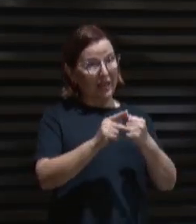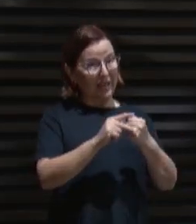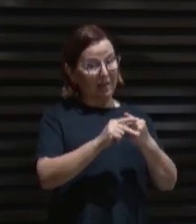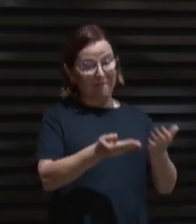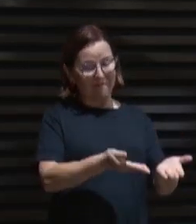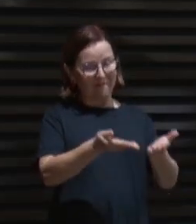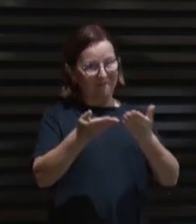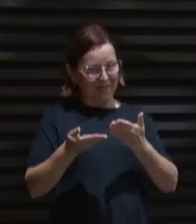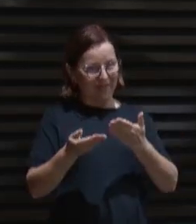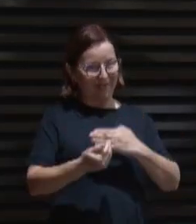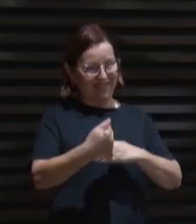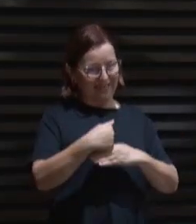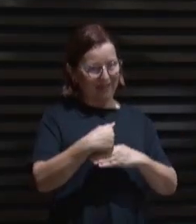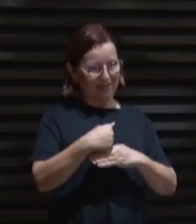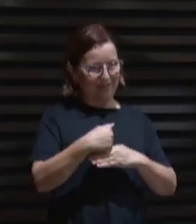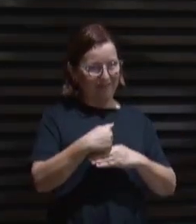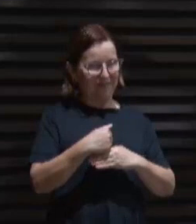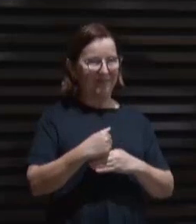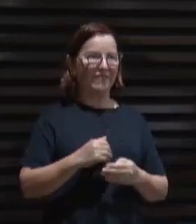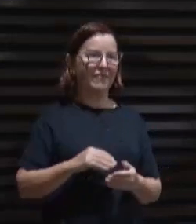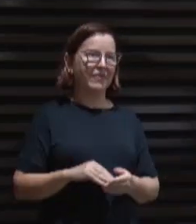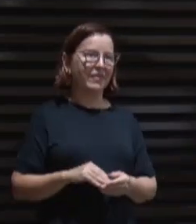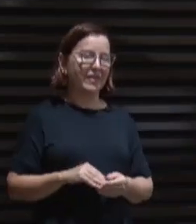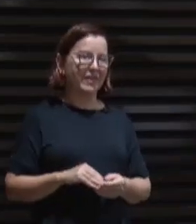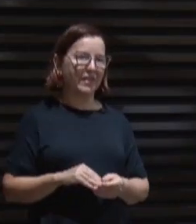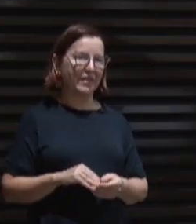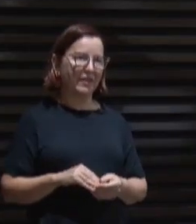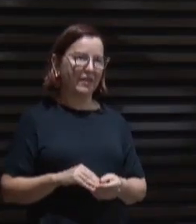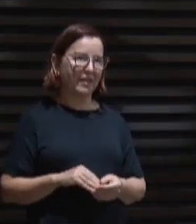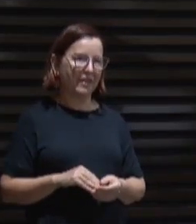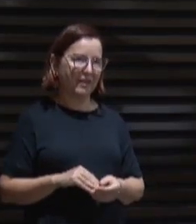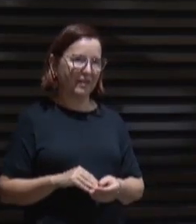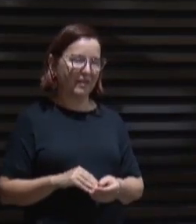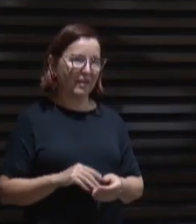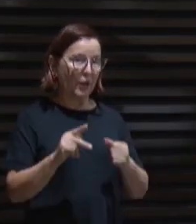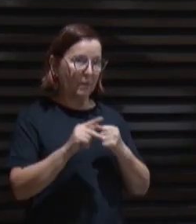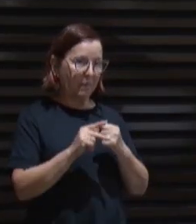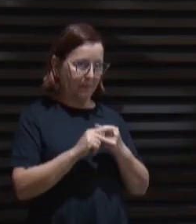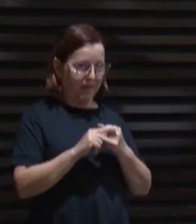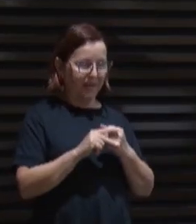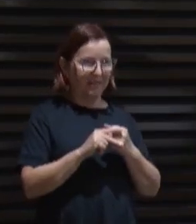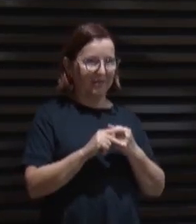viu? Ele não entrou assim, ele entrou trazido.